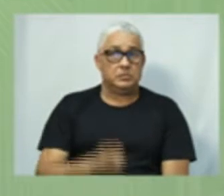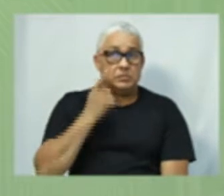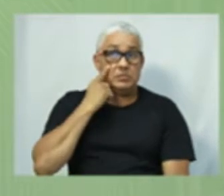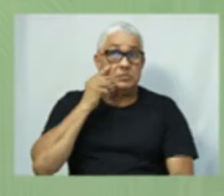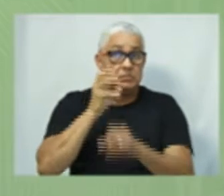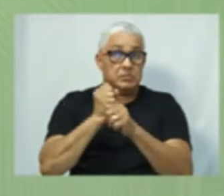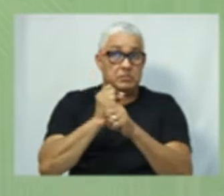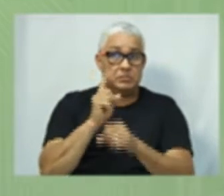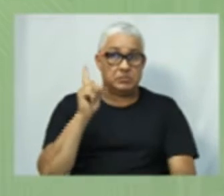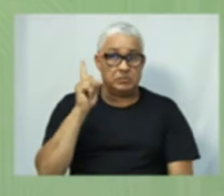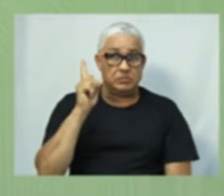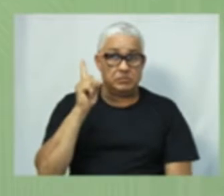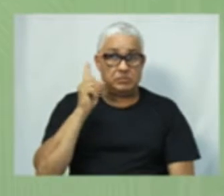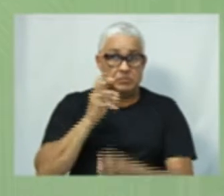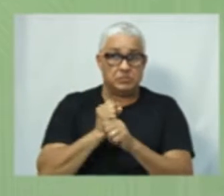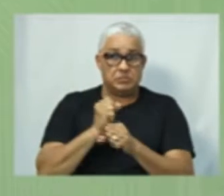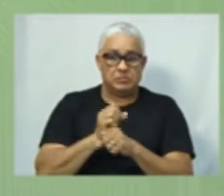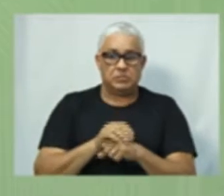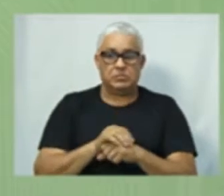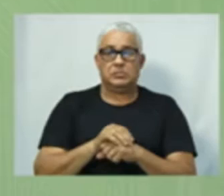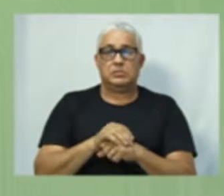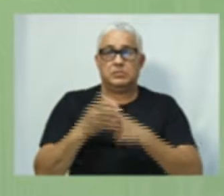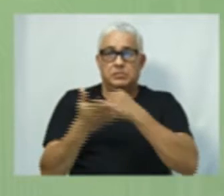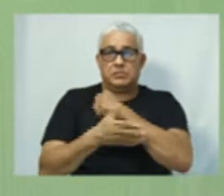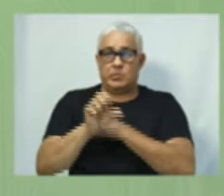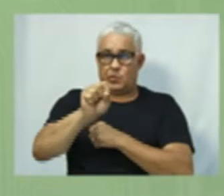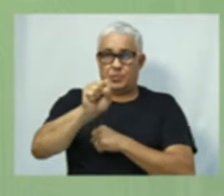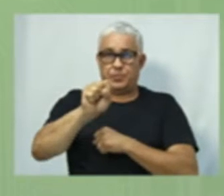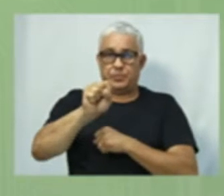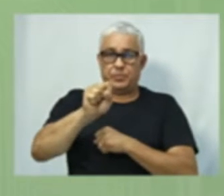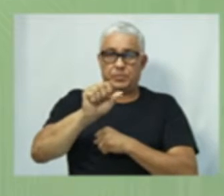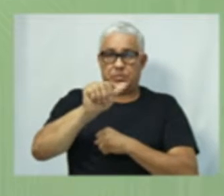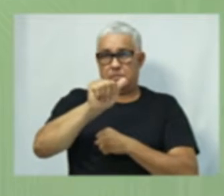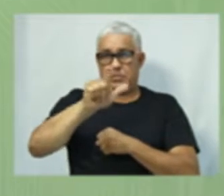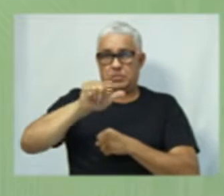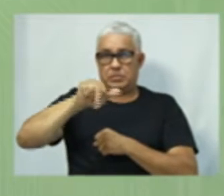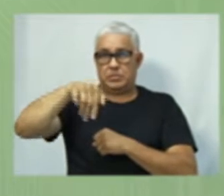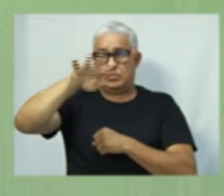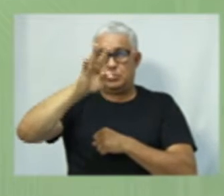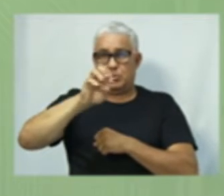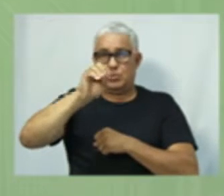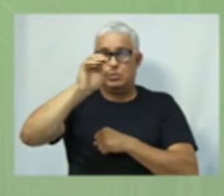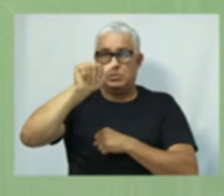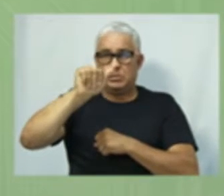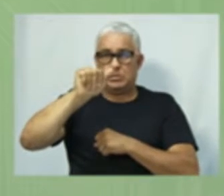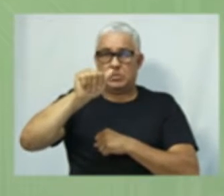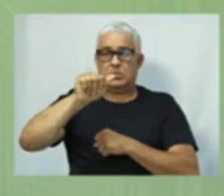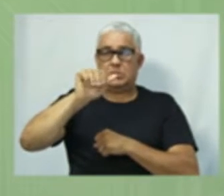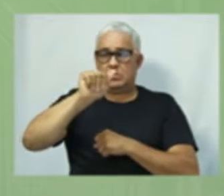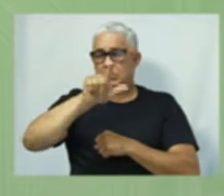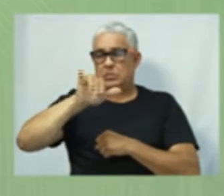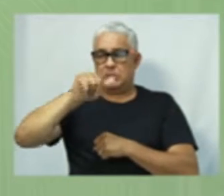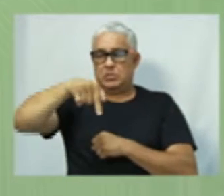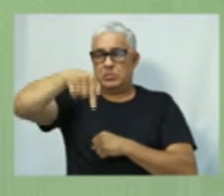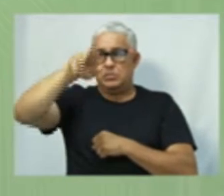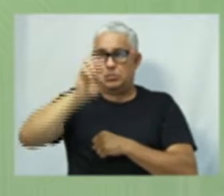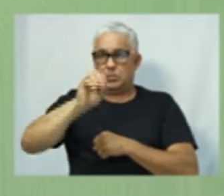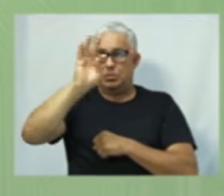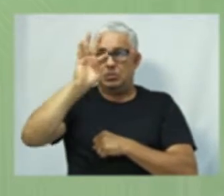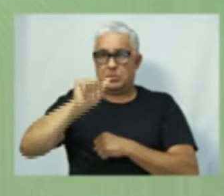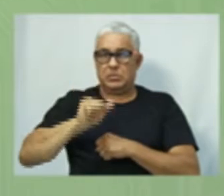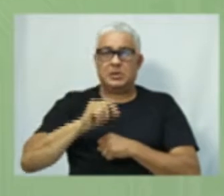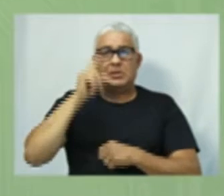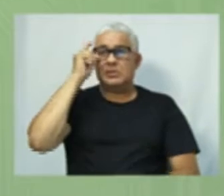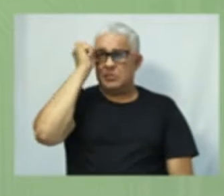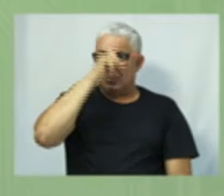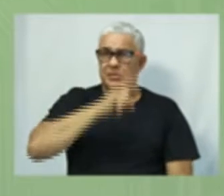cálculos? Base de cálculo 8. Alíquota 15. É um cálculo complicado. Então, a gente